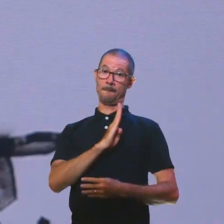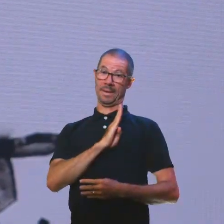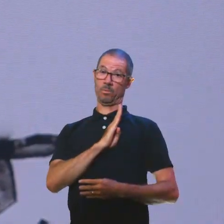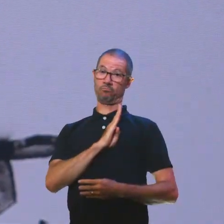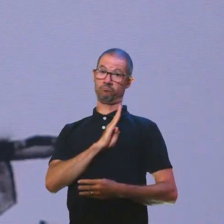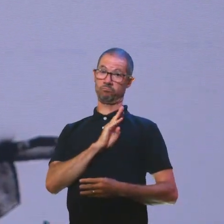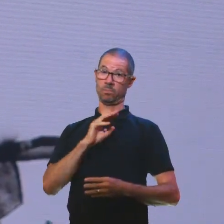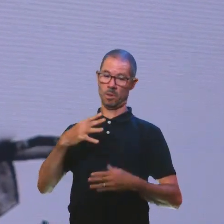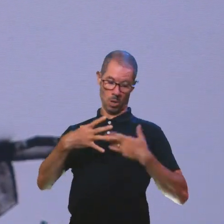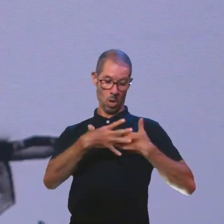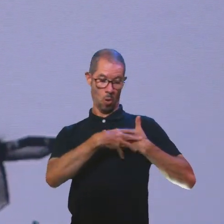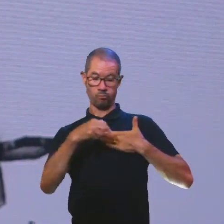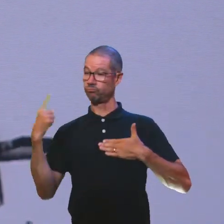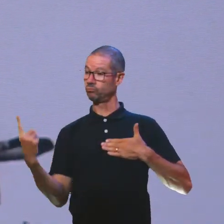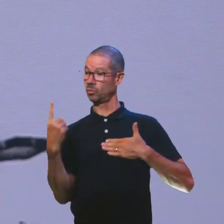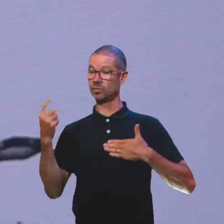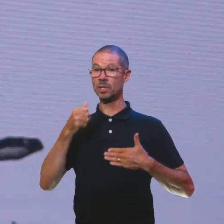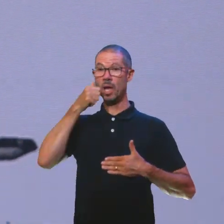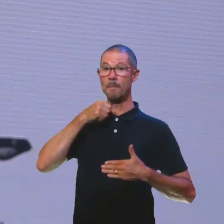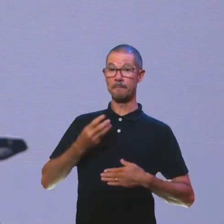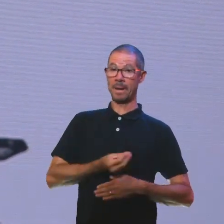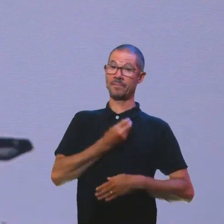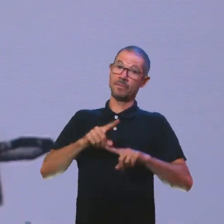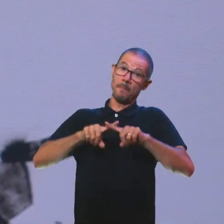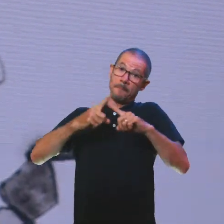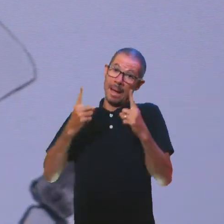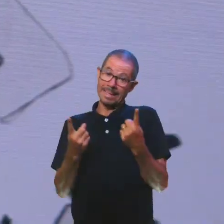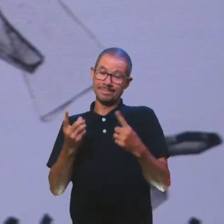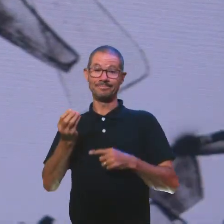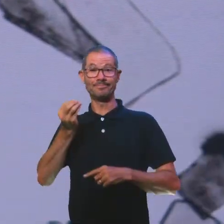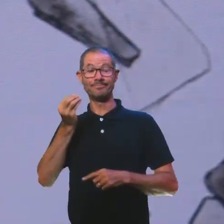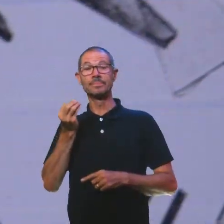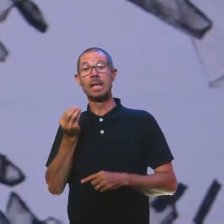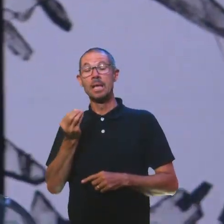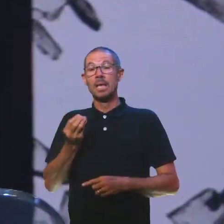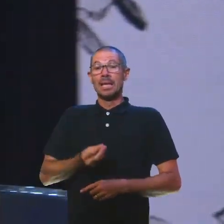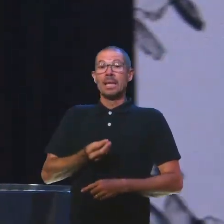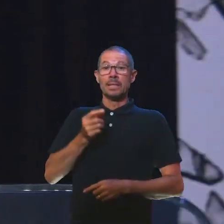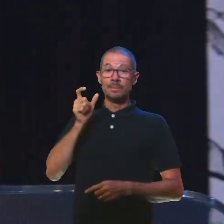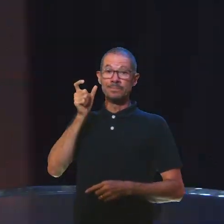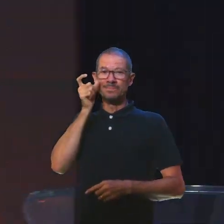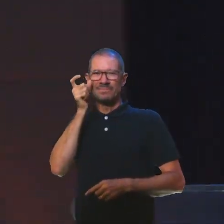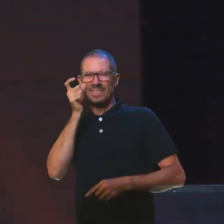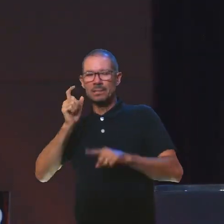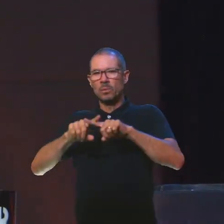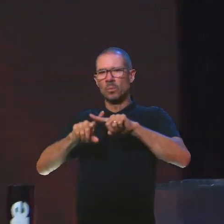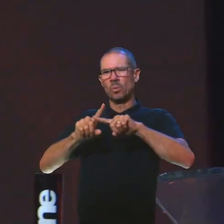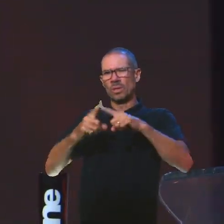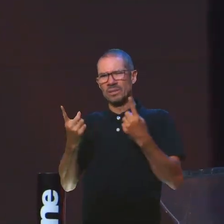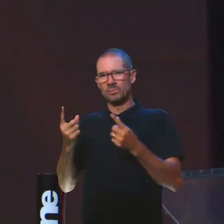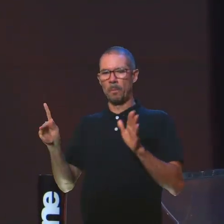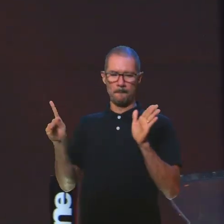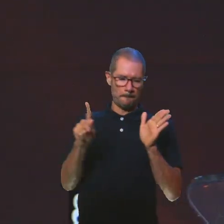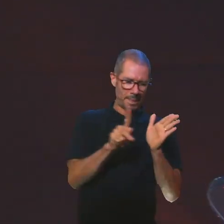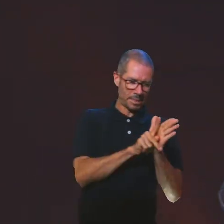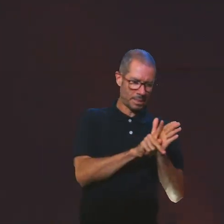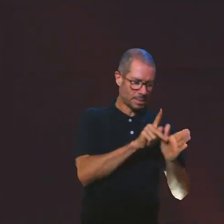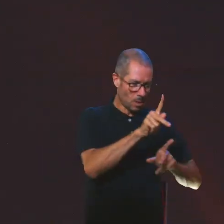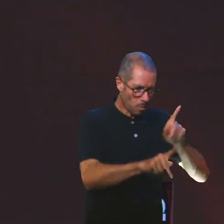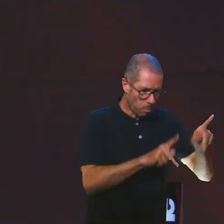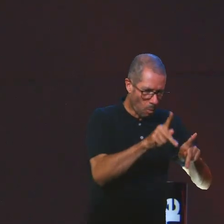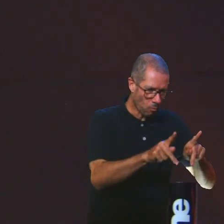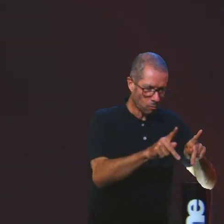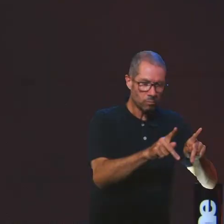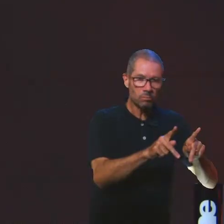praticamente órfão, por mais que a mãe ainda estivesse viva, mas é interessante porque agora ele não pertencia nem mais ao seu povo e